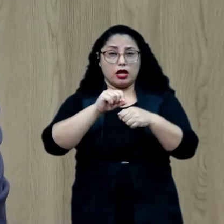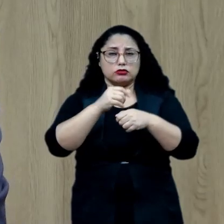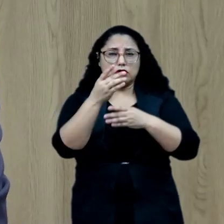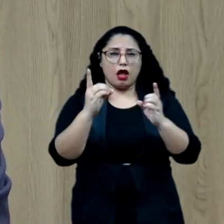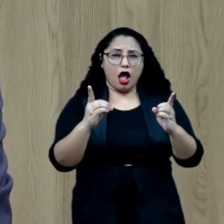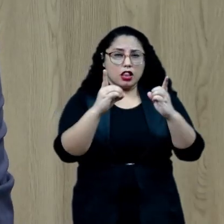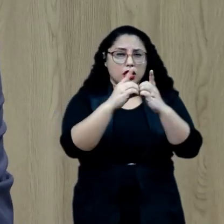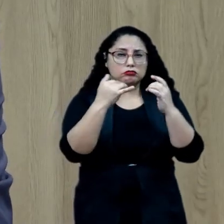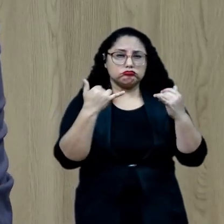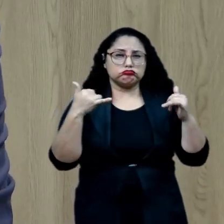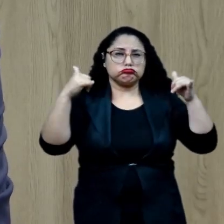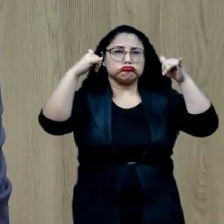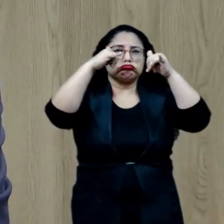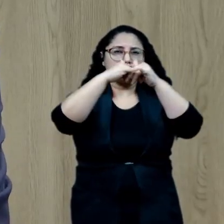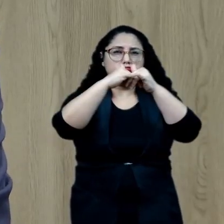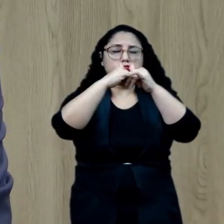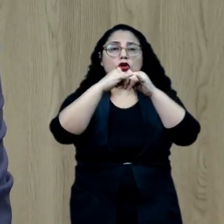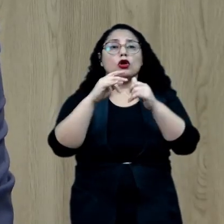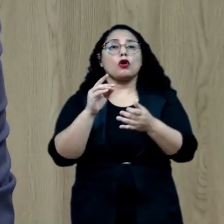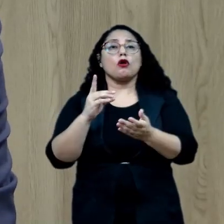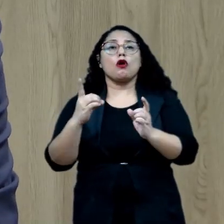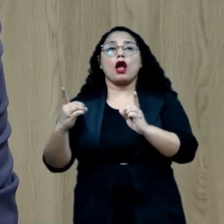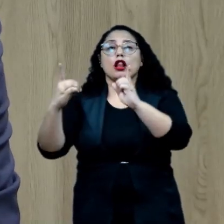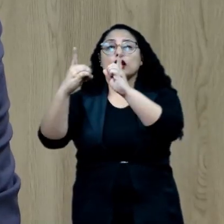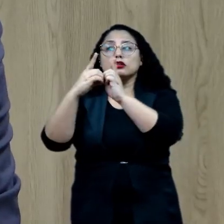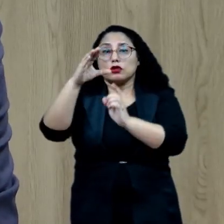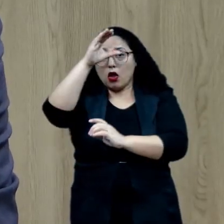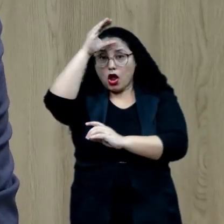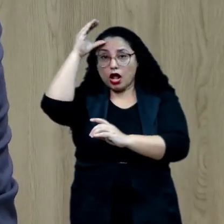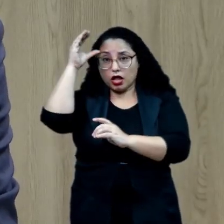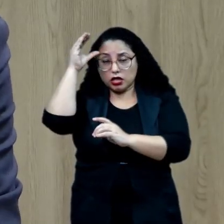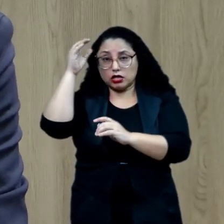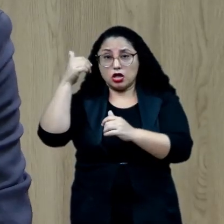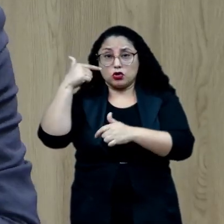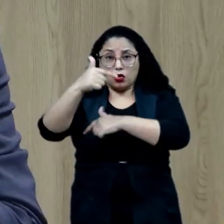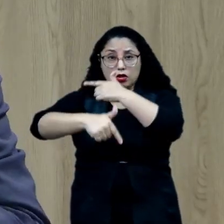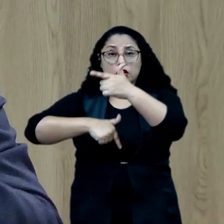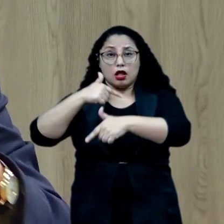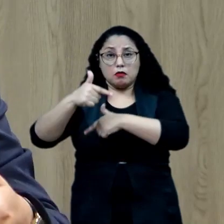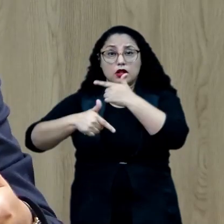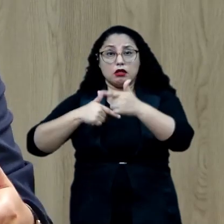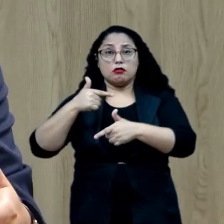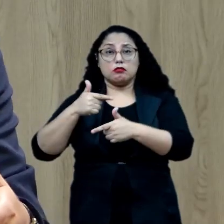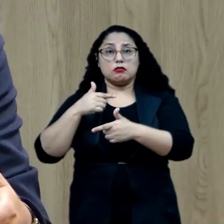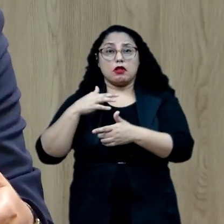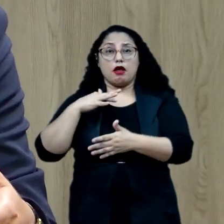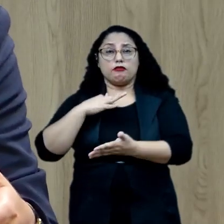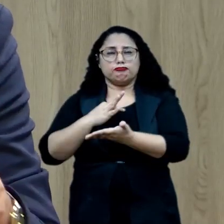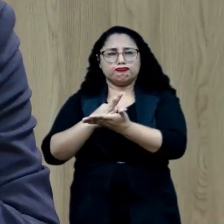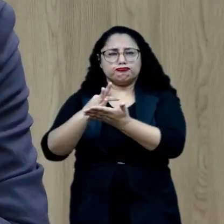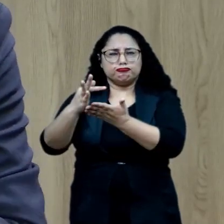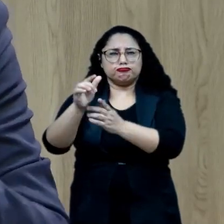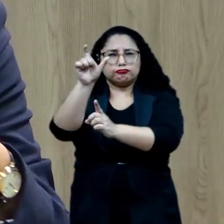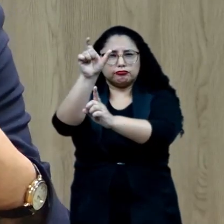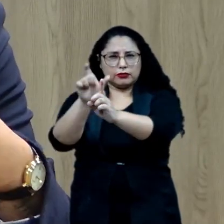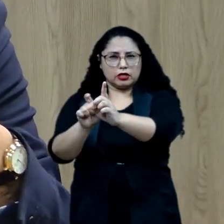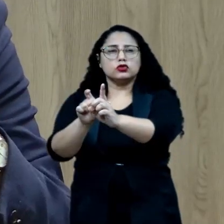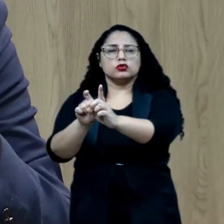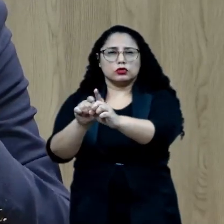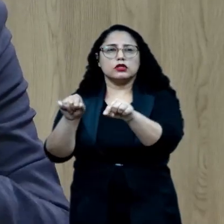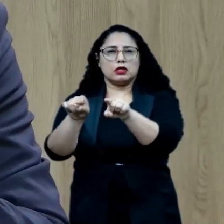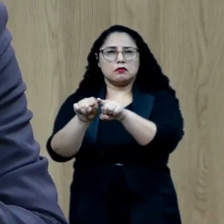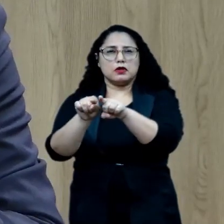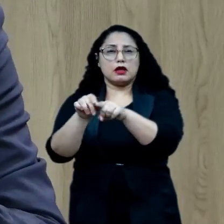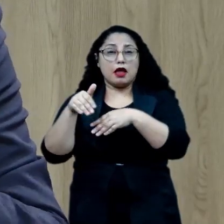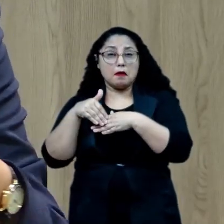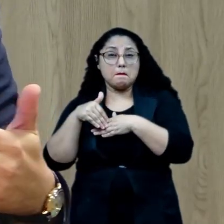atendimento telefônico, presto um atendimento a um cliente, eu estou trabalhando para a fidelização dessa pessoa. Claro. Né? Então,